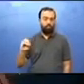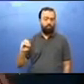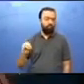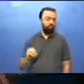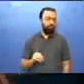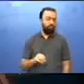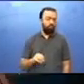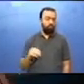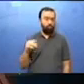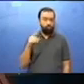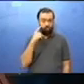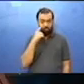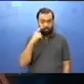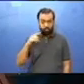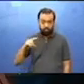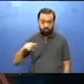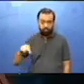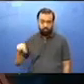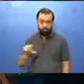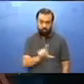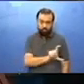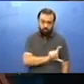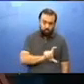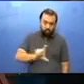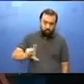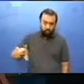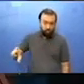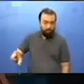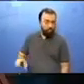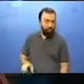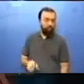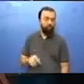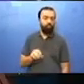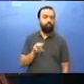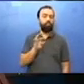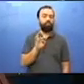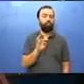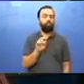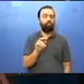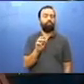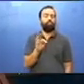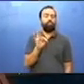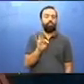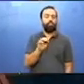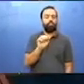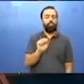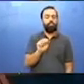para a última palavra e ler para conferir? Olhem. Tartaruga.